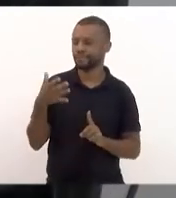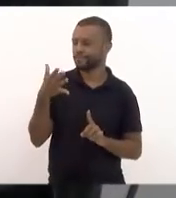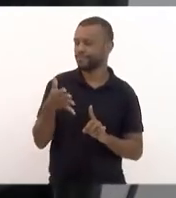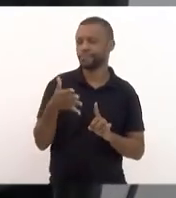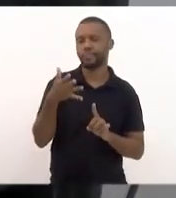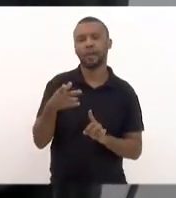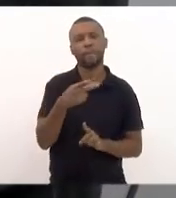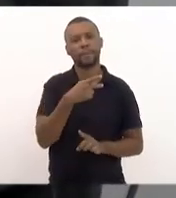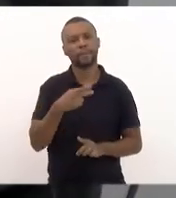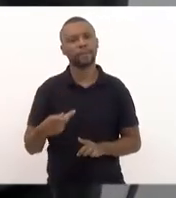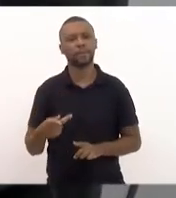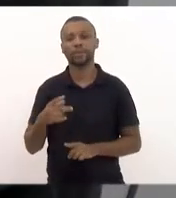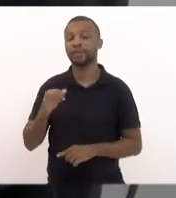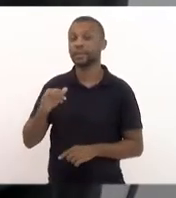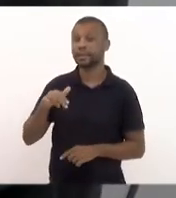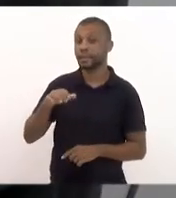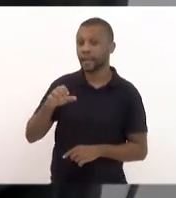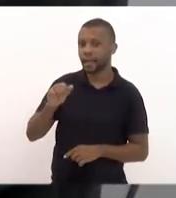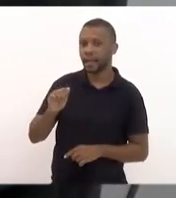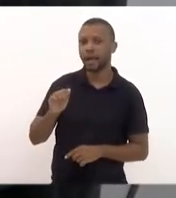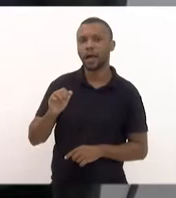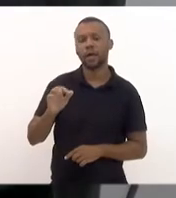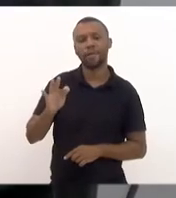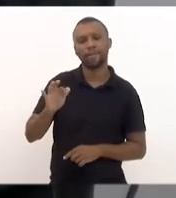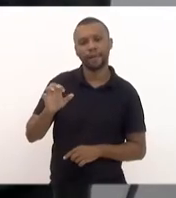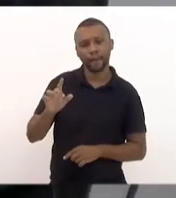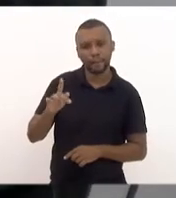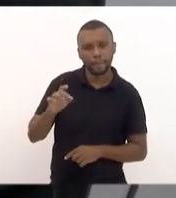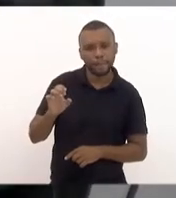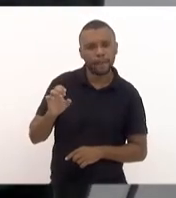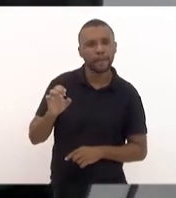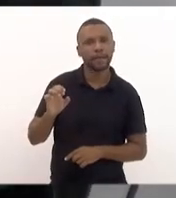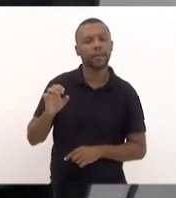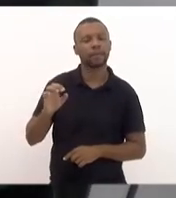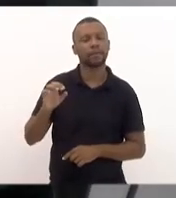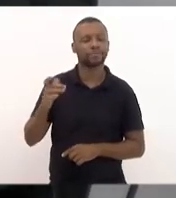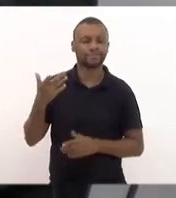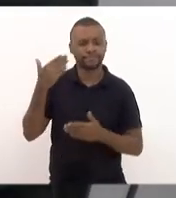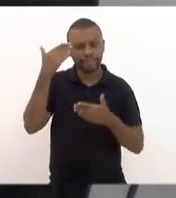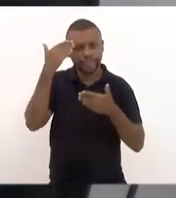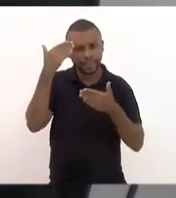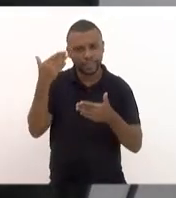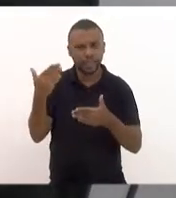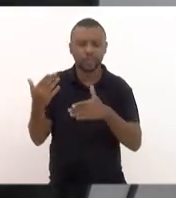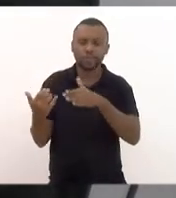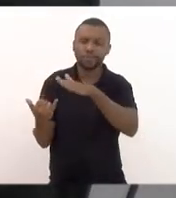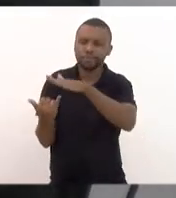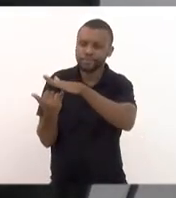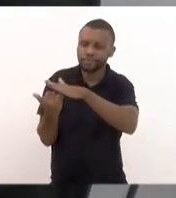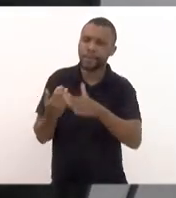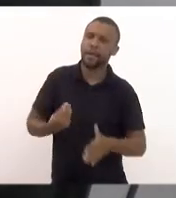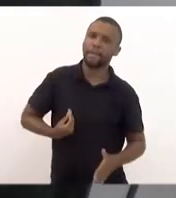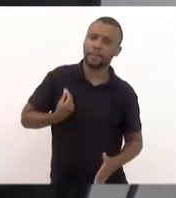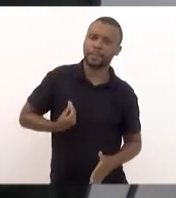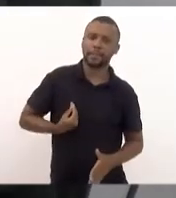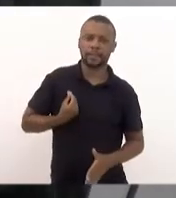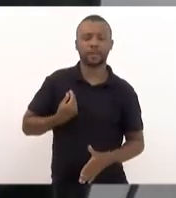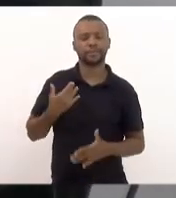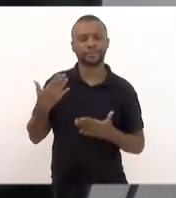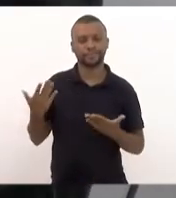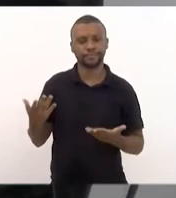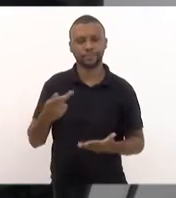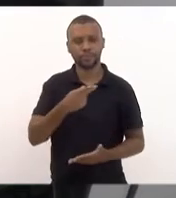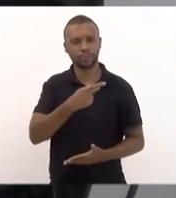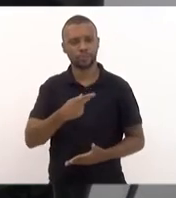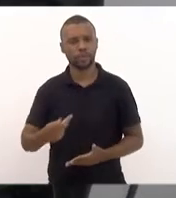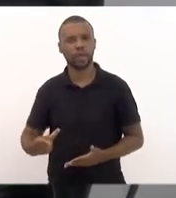presidente do INEA, o Felipe Campelo Brondi, aqui conosco. Eu agradeço a presença do INEA através do seu presidente, já que